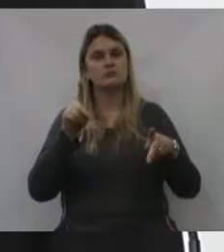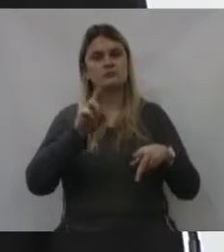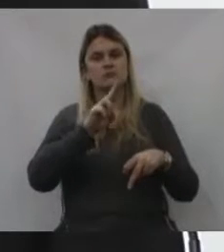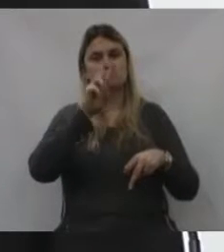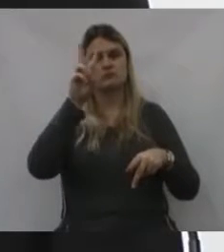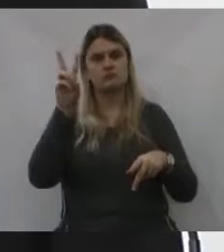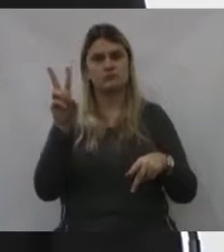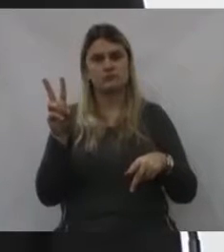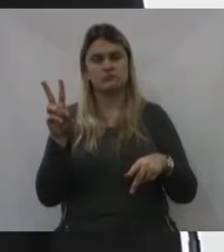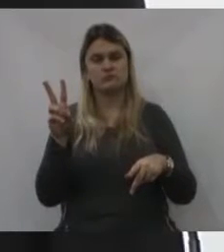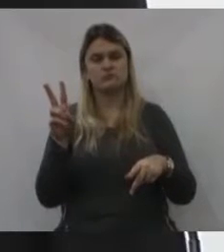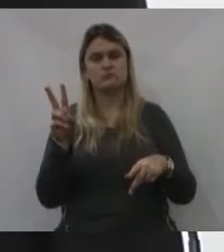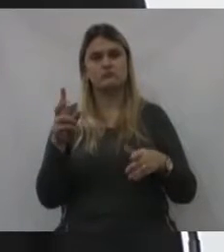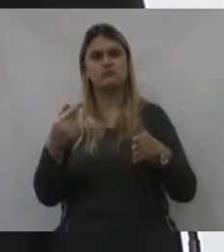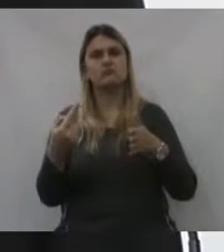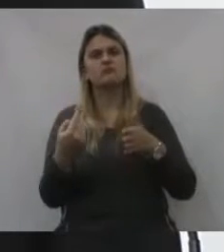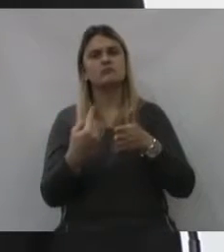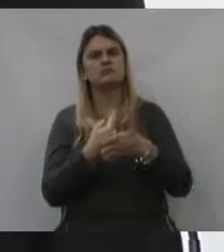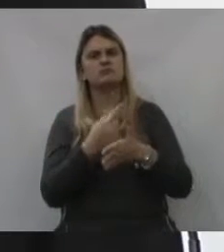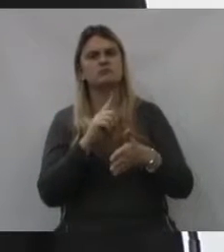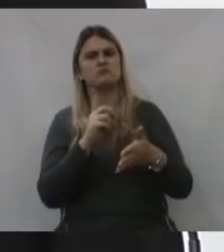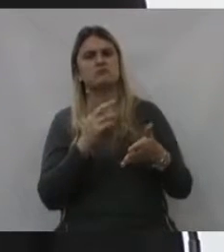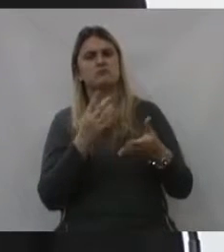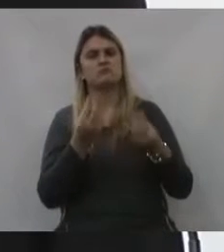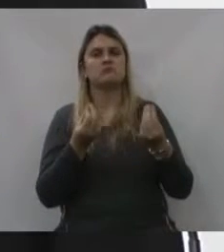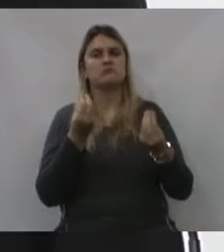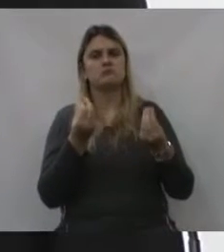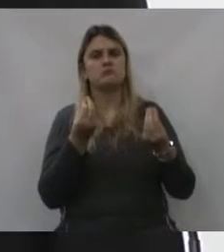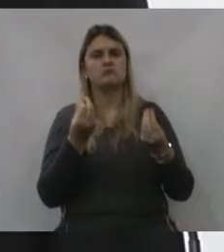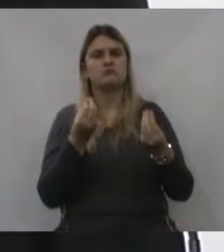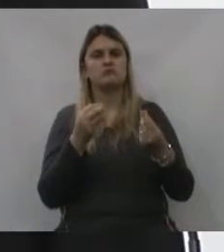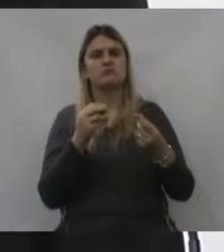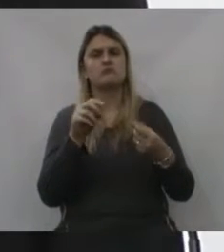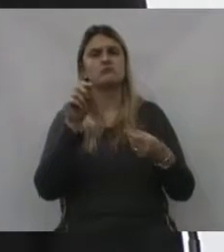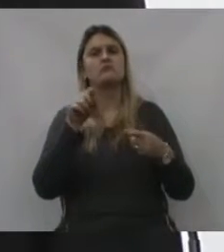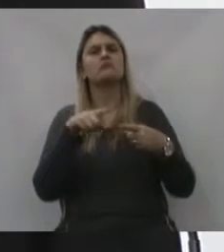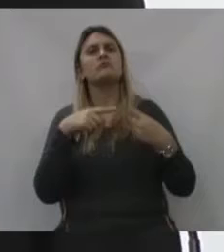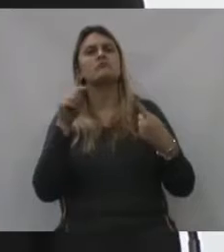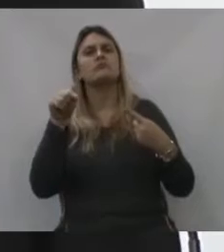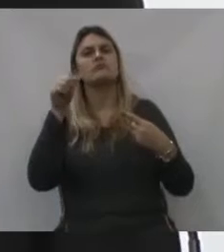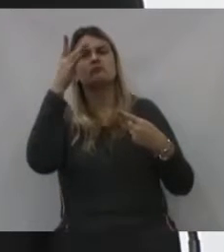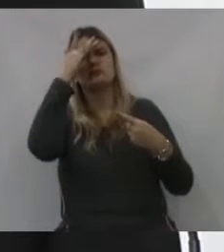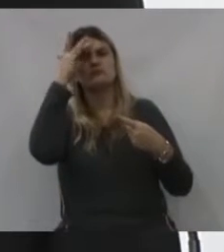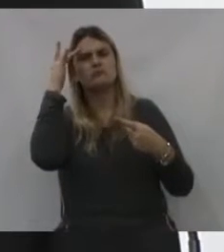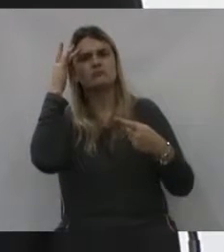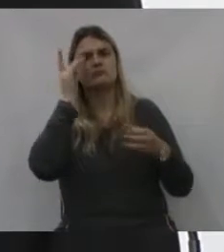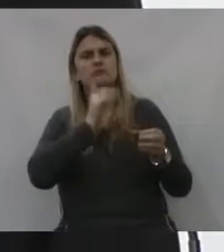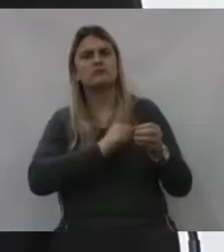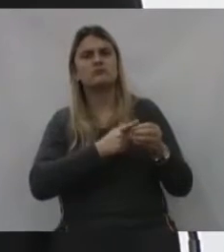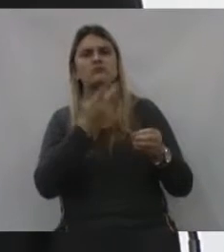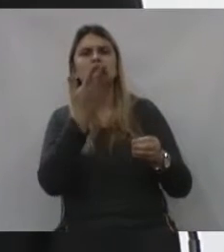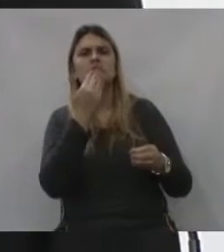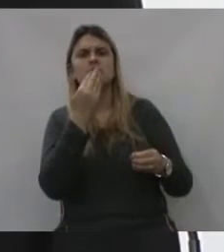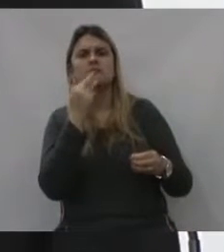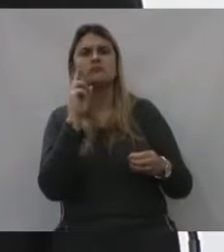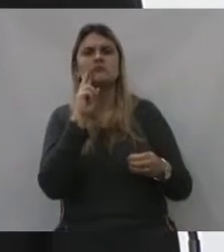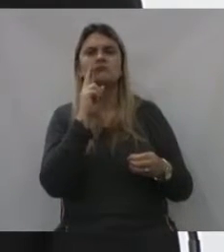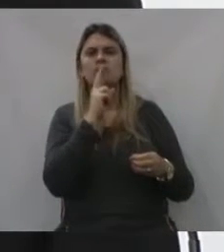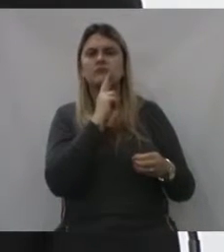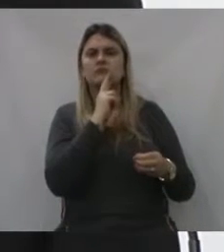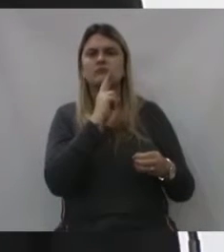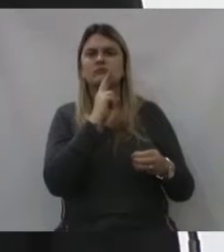povo de União da Vitória, perguntar não ofende, mas alguém aqui na cidade comeu em